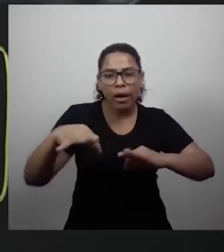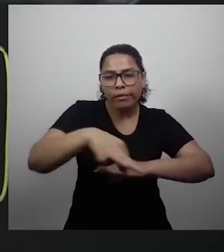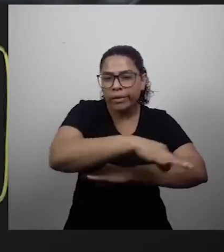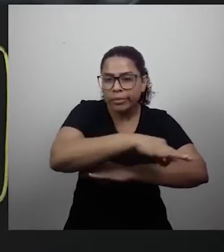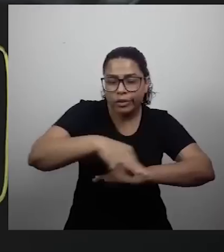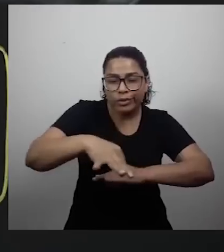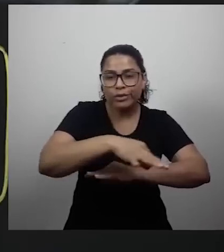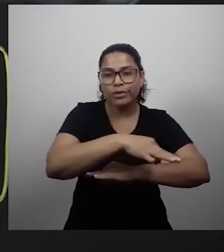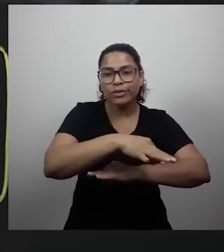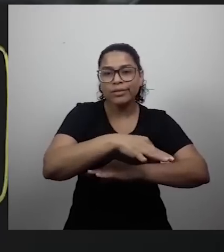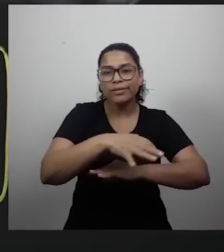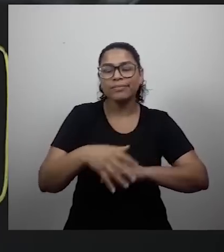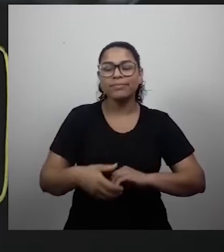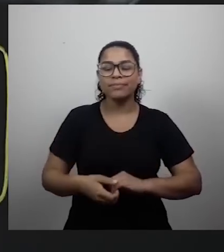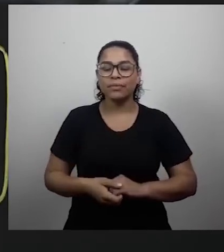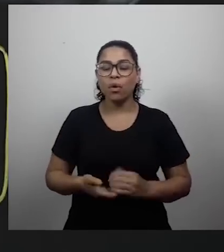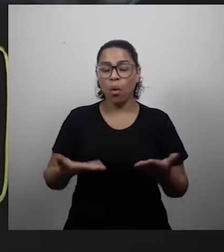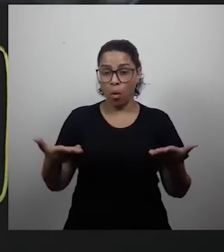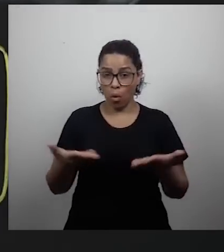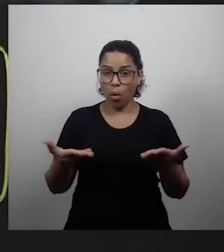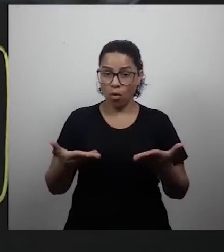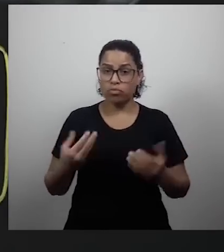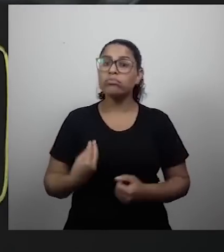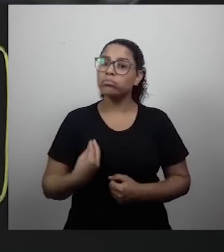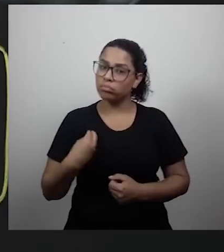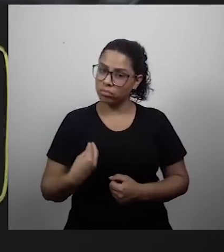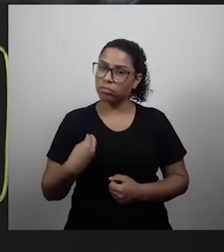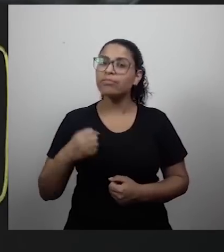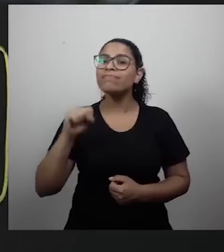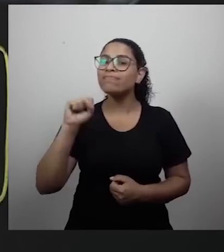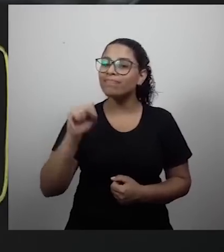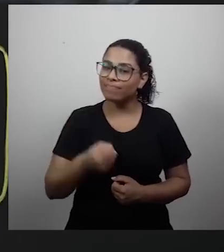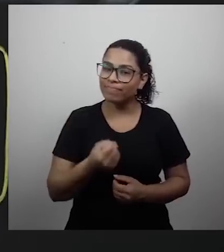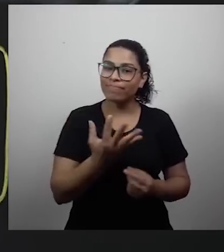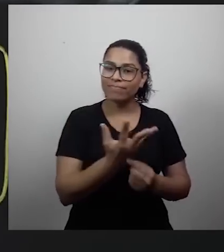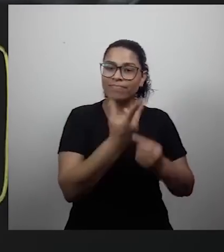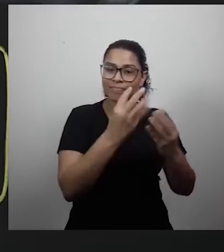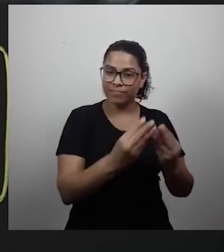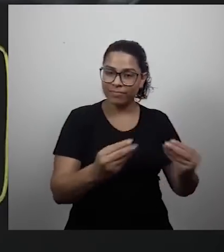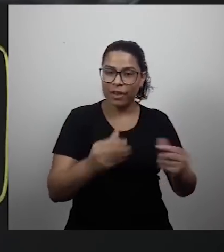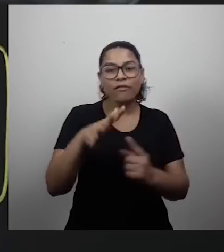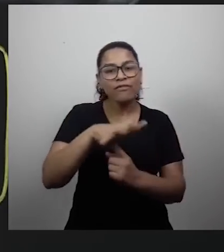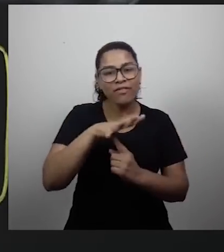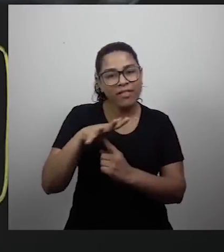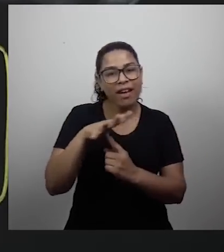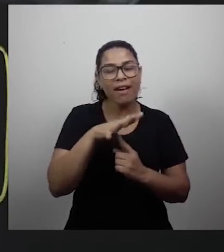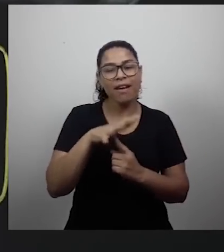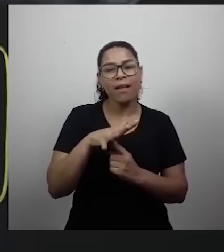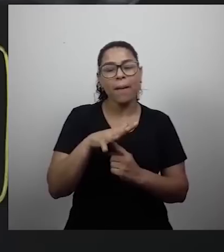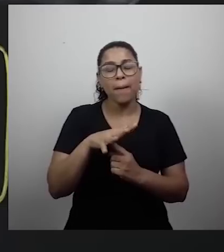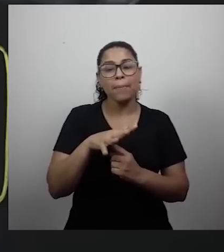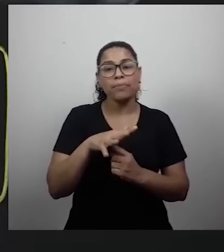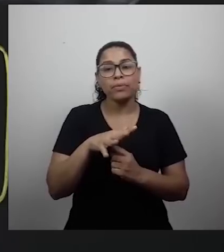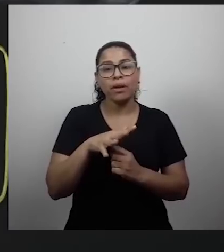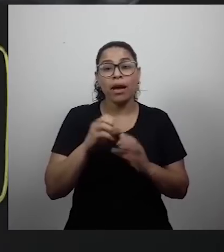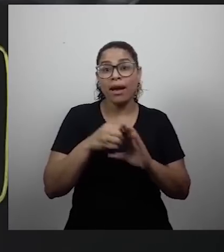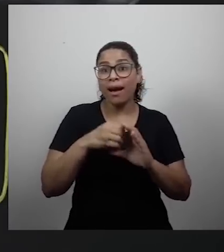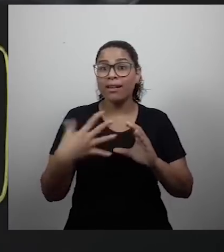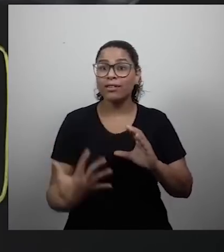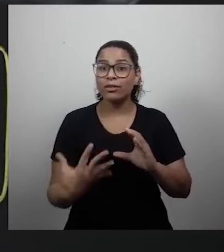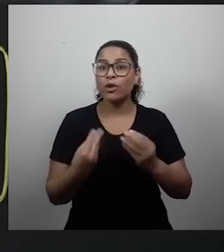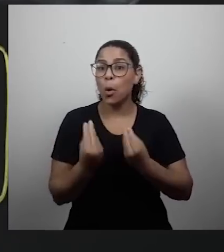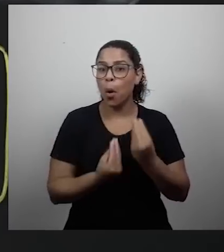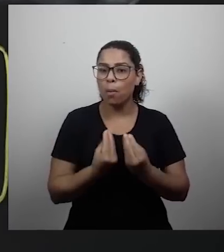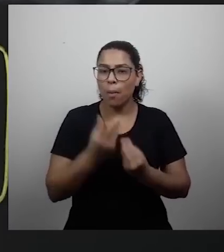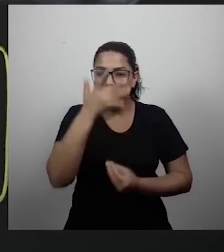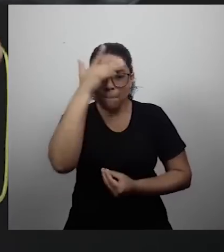tinha que medir. Hoje em dia existe artesanato também, né? Feiras de artesanato, e tem sempre essa característica, feito por